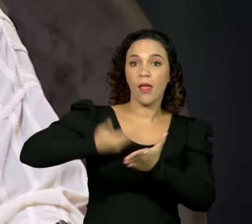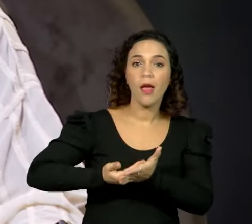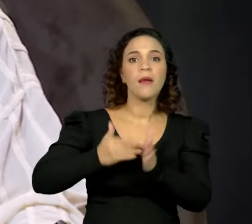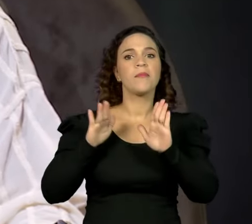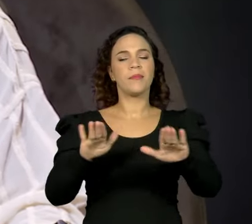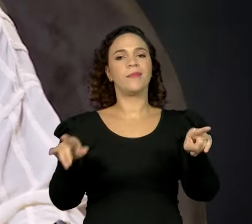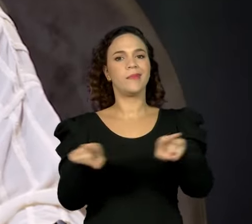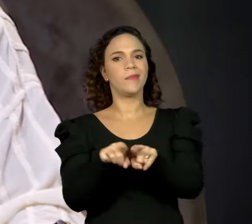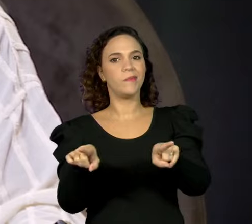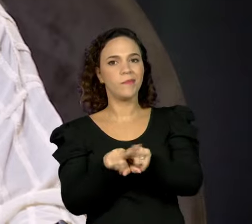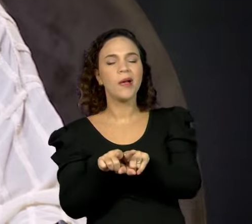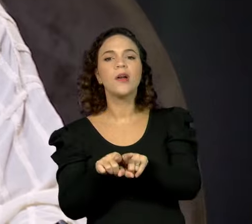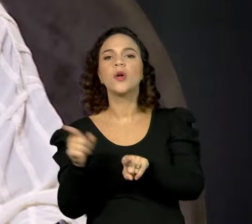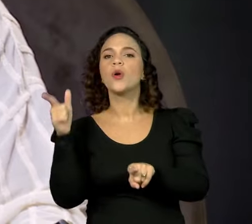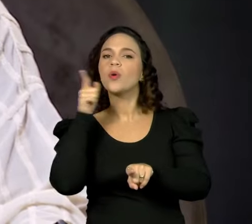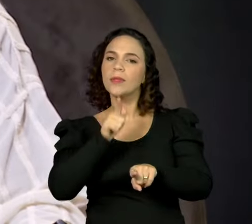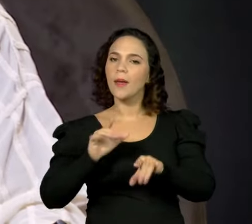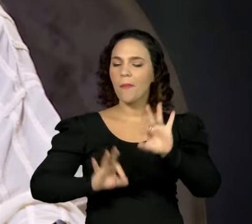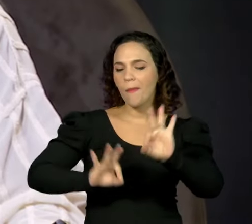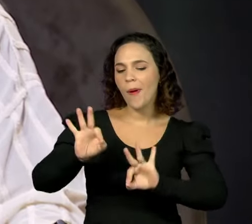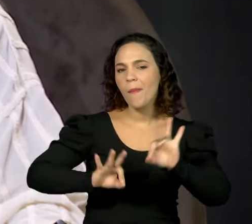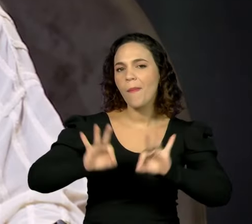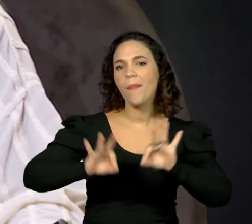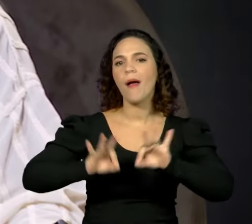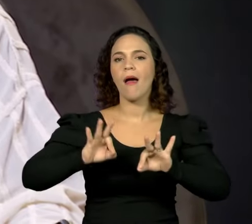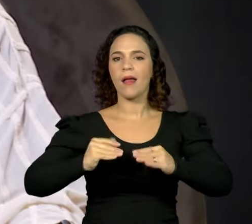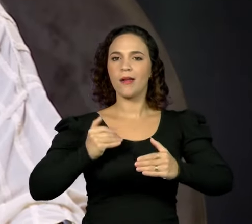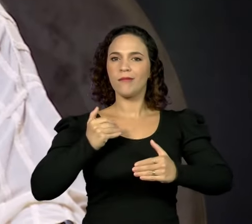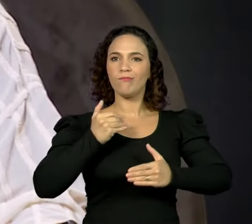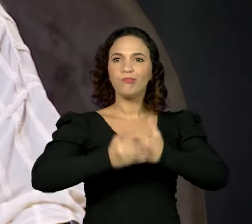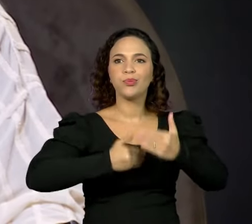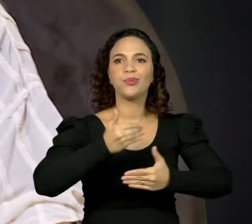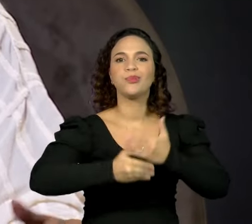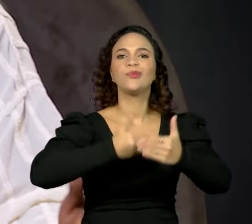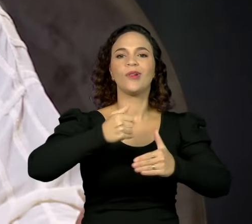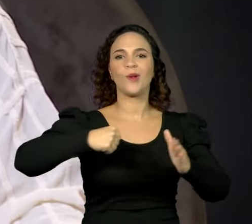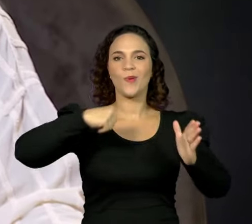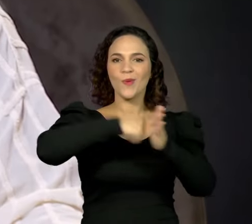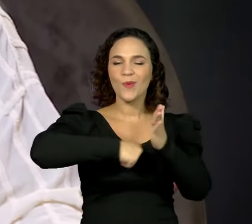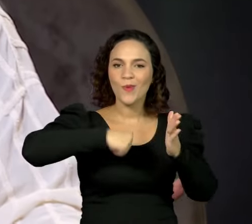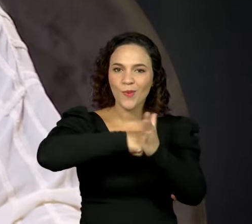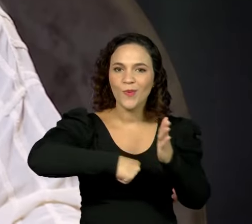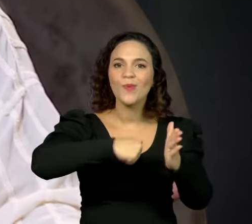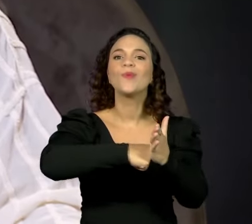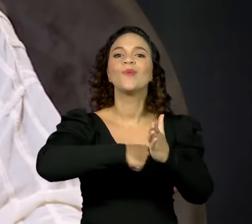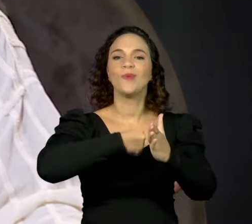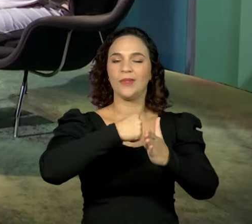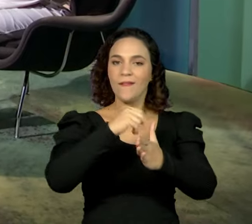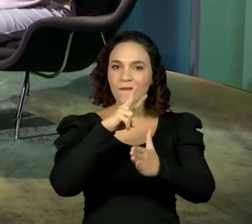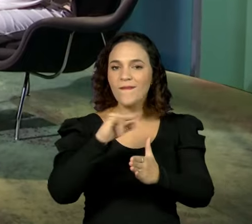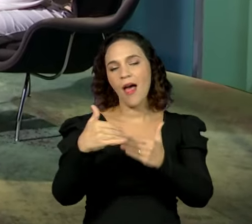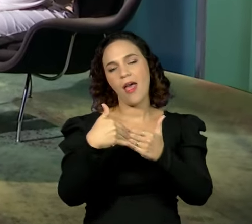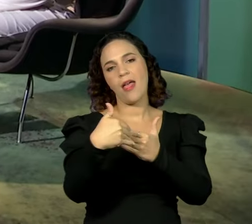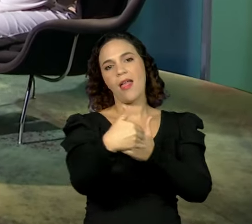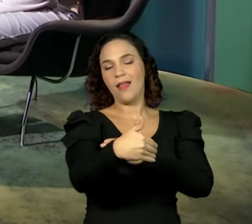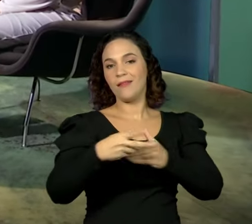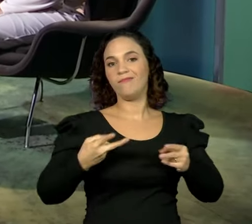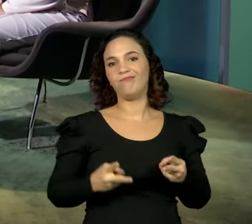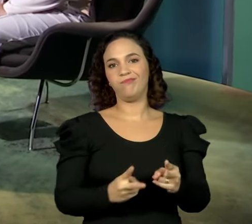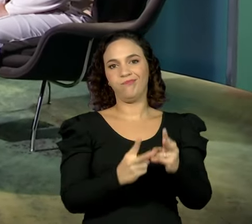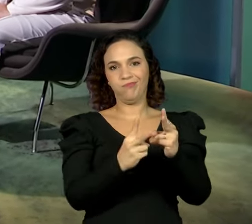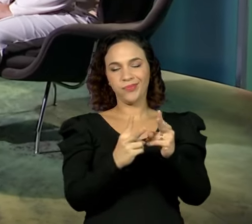também possam pavimentar as lutas que há de continuar